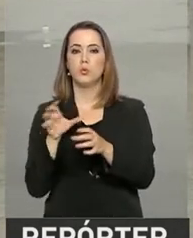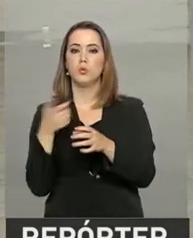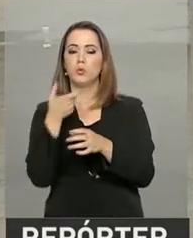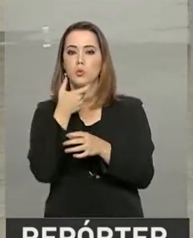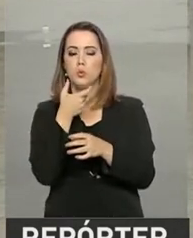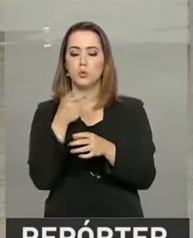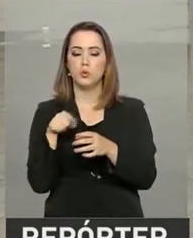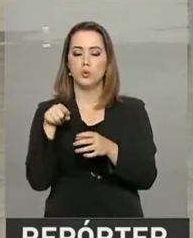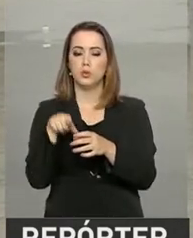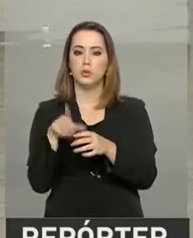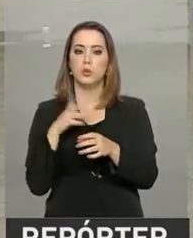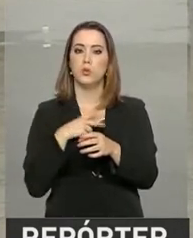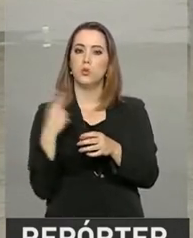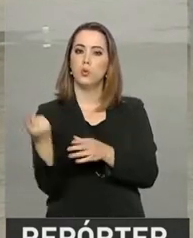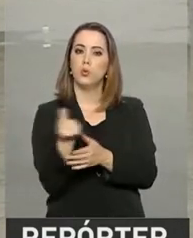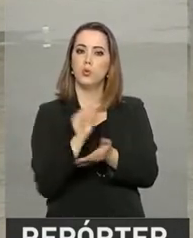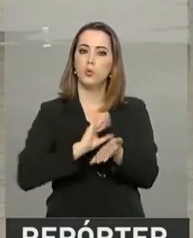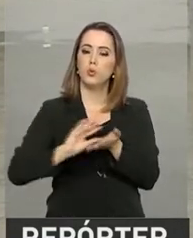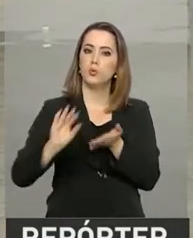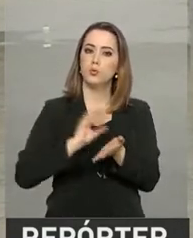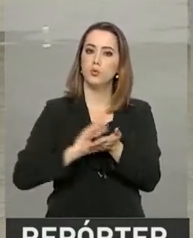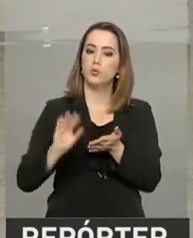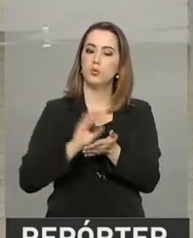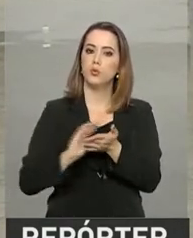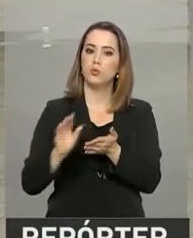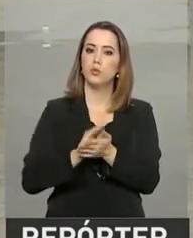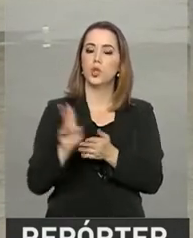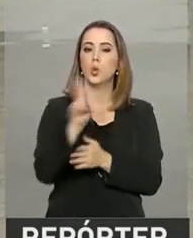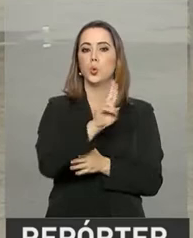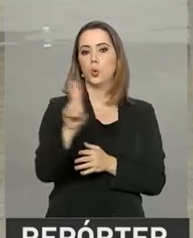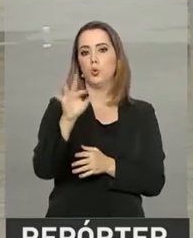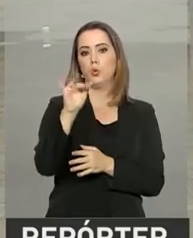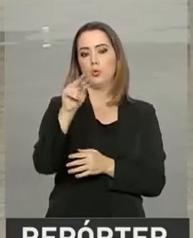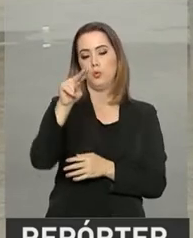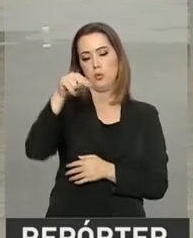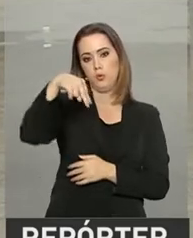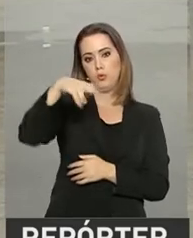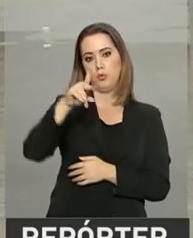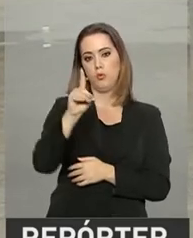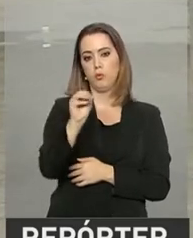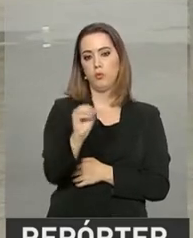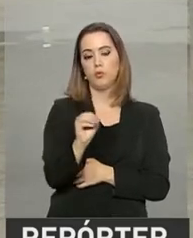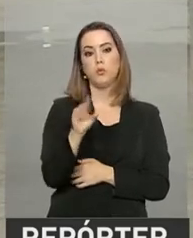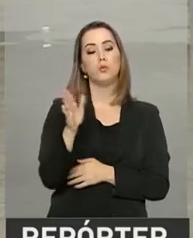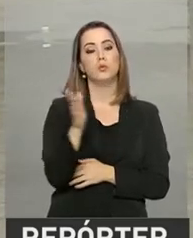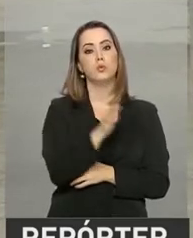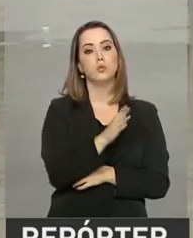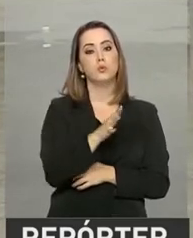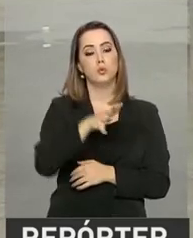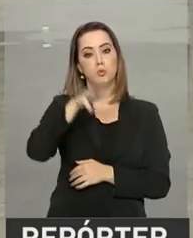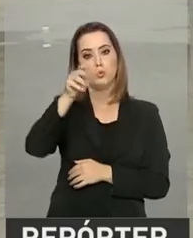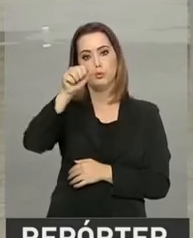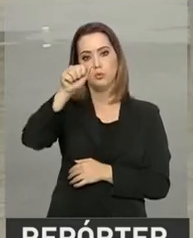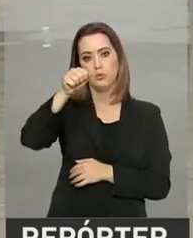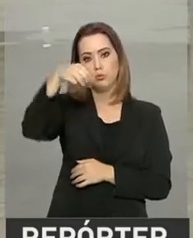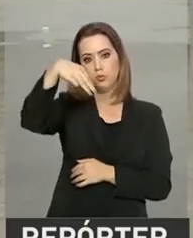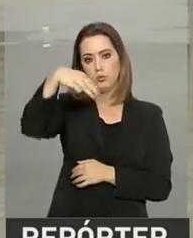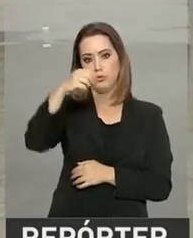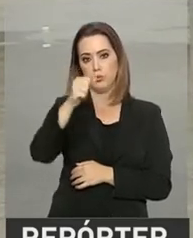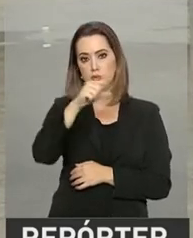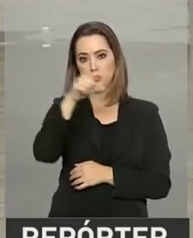do fundo da amazônia que estão saindo esses quase 12 milhões de reais em recursos e o fundo da amazônia tem como